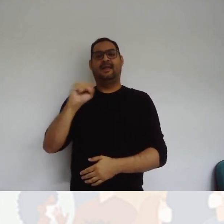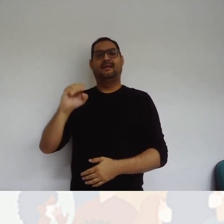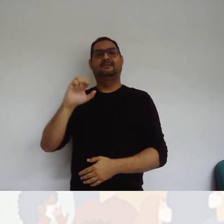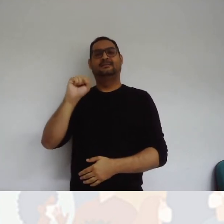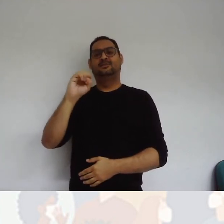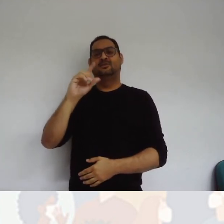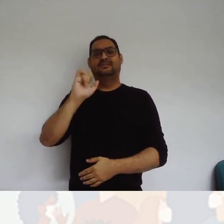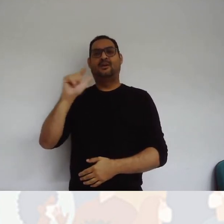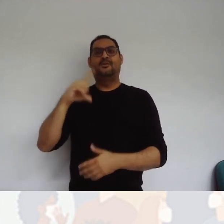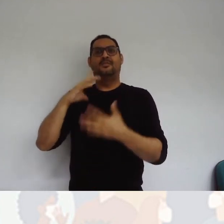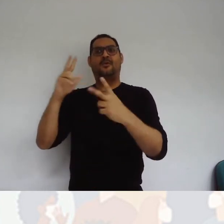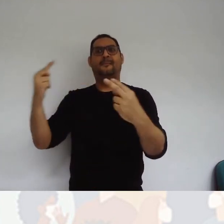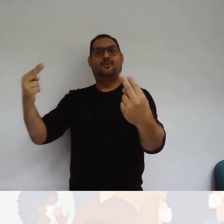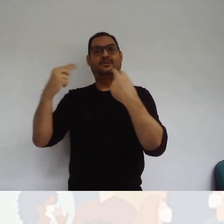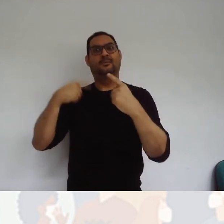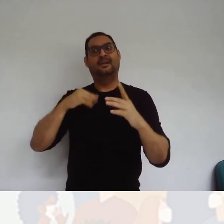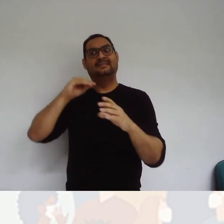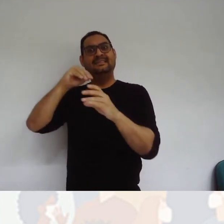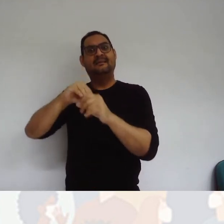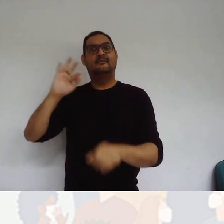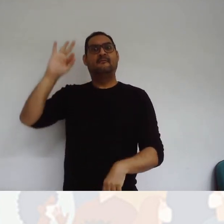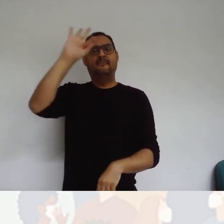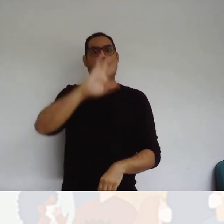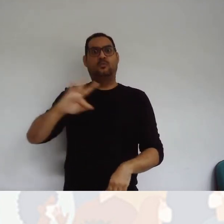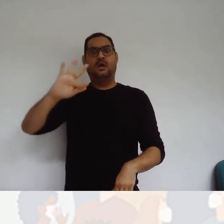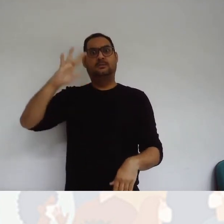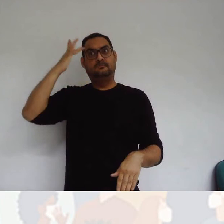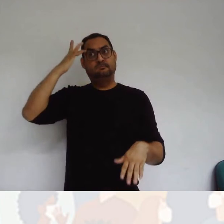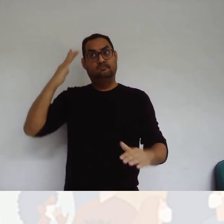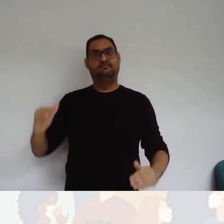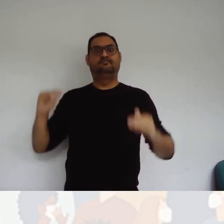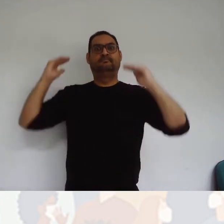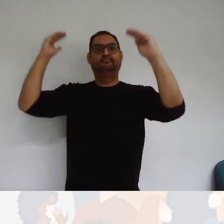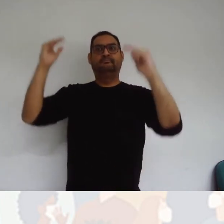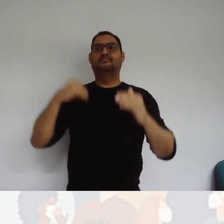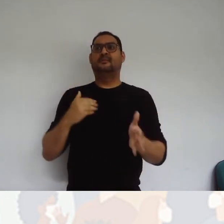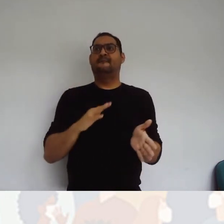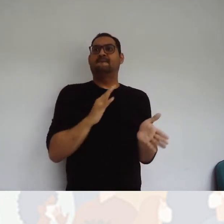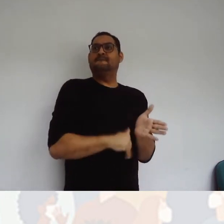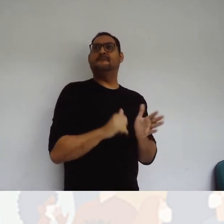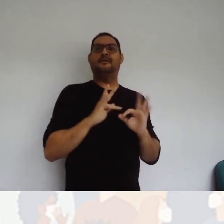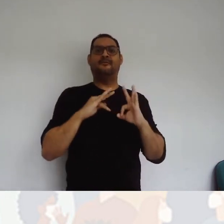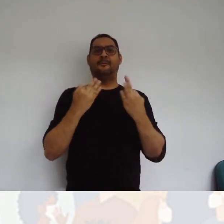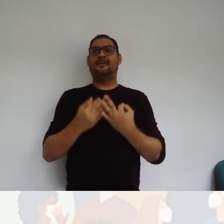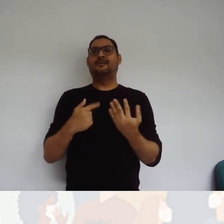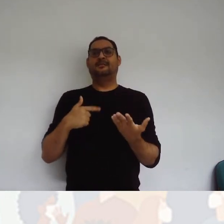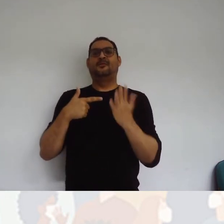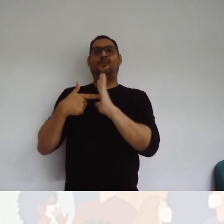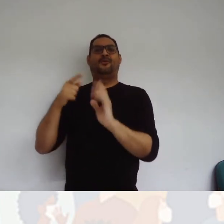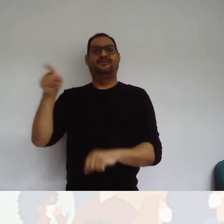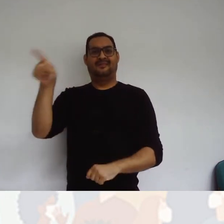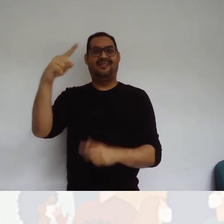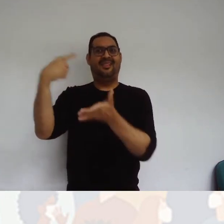Então, acho que é uma mistura dessas coisas todas. Eu acho o teu testemunho muito importante. Você